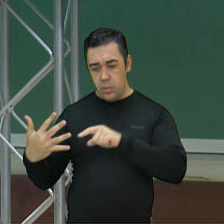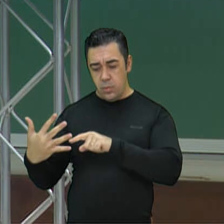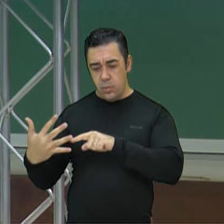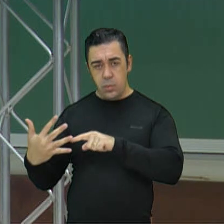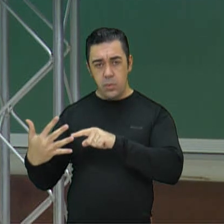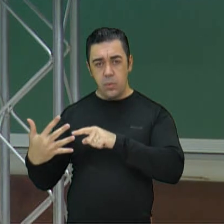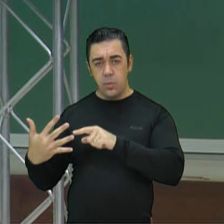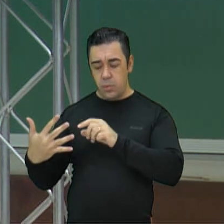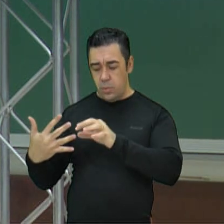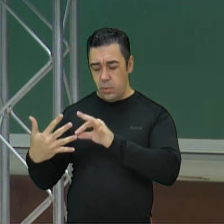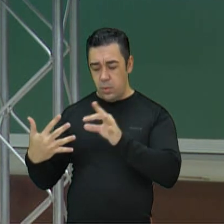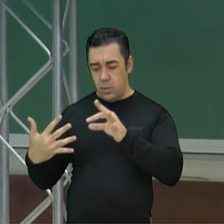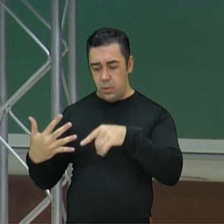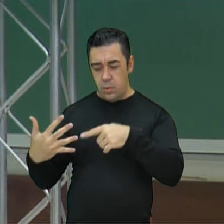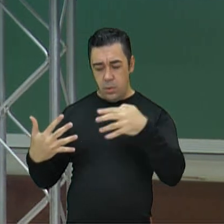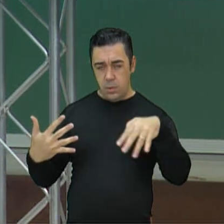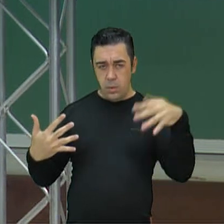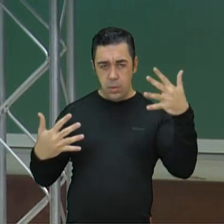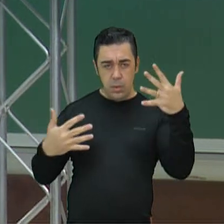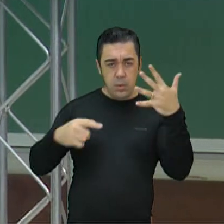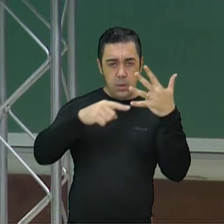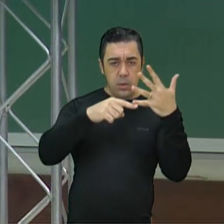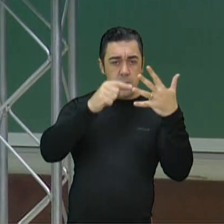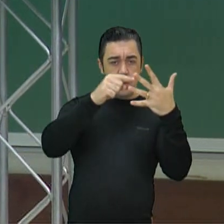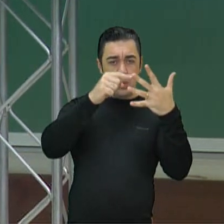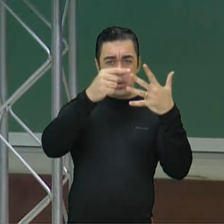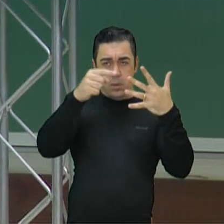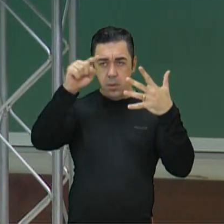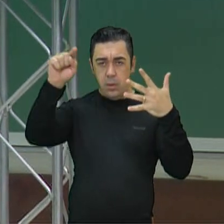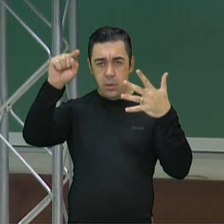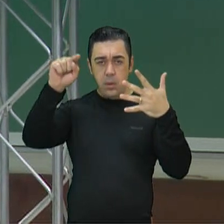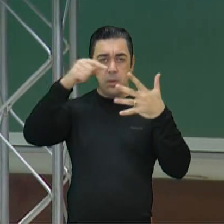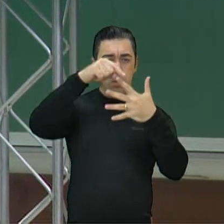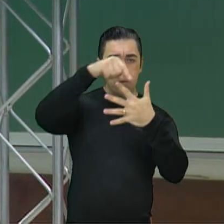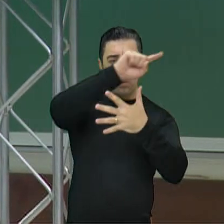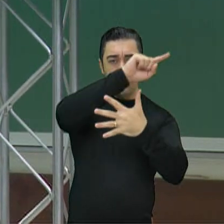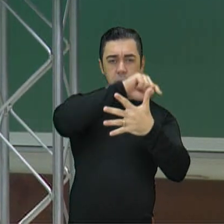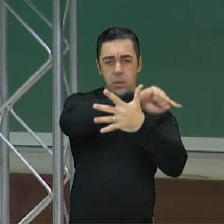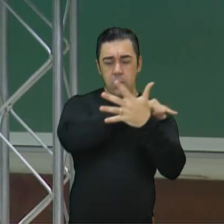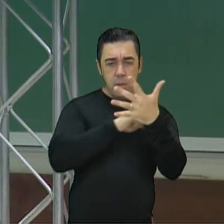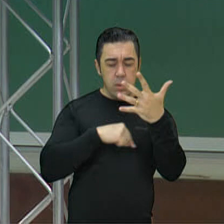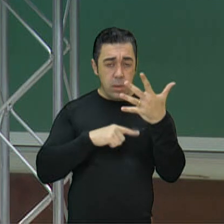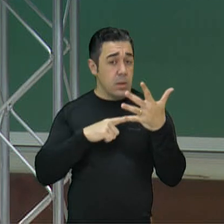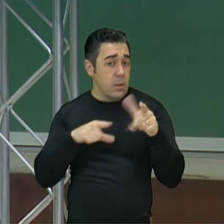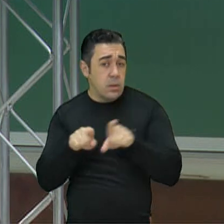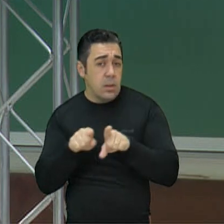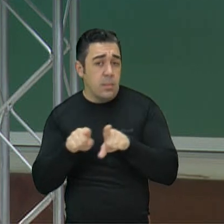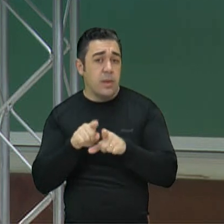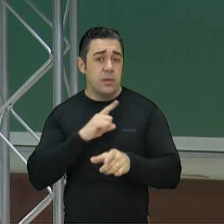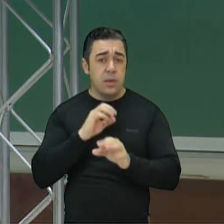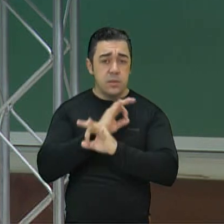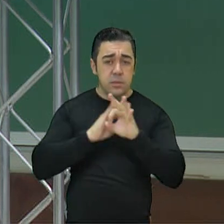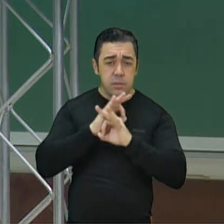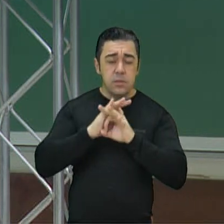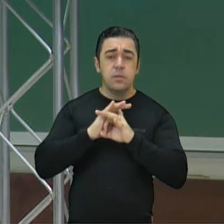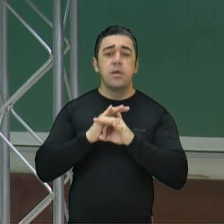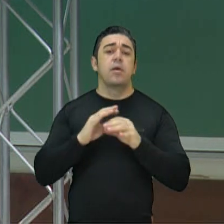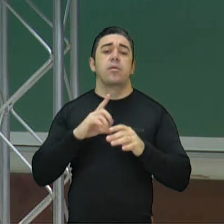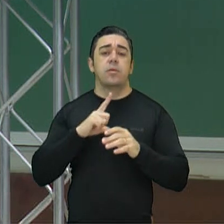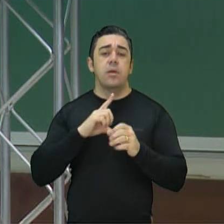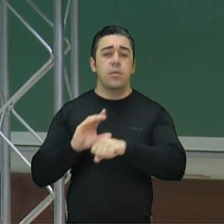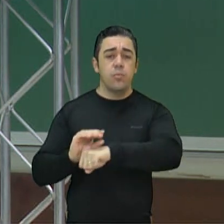neurônio, de célula para célula. Células musculares, células nervosas, células